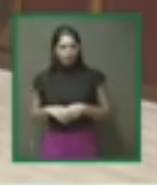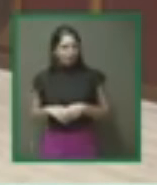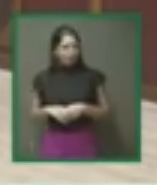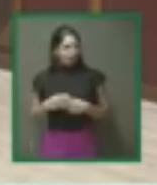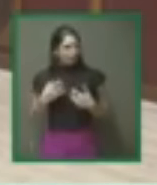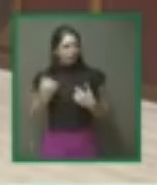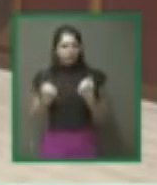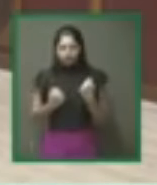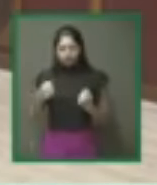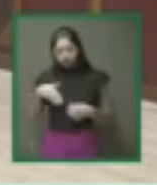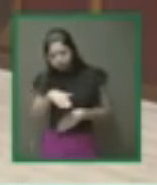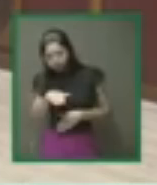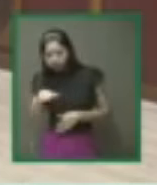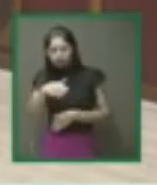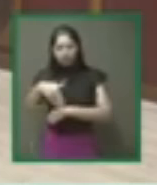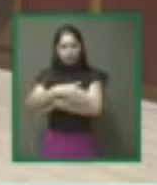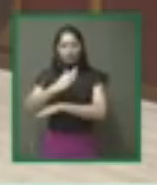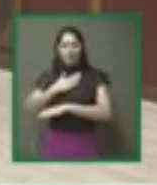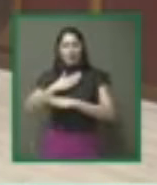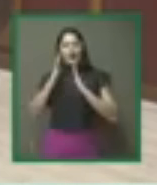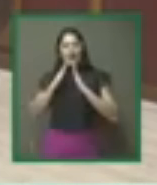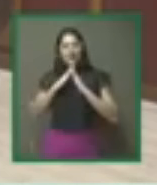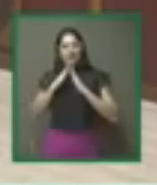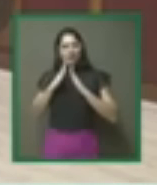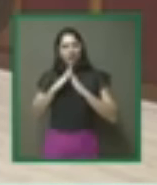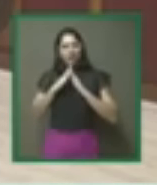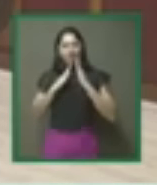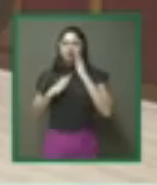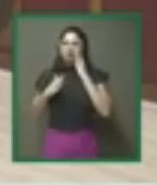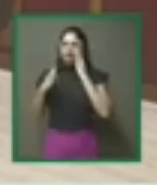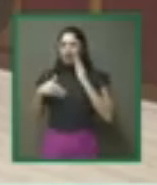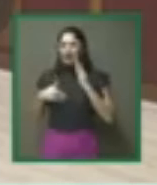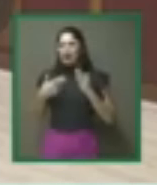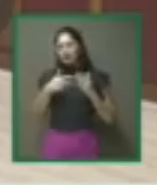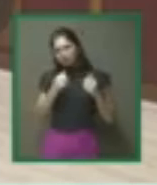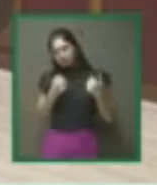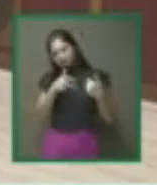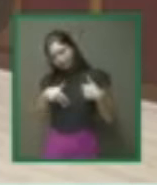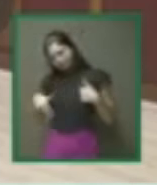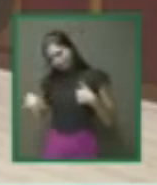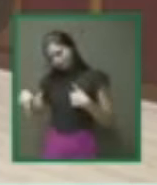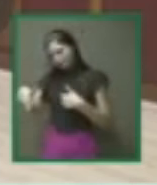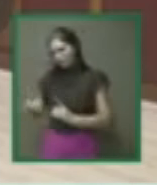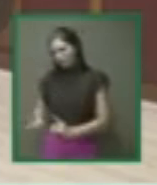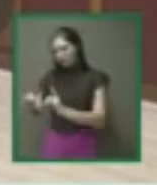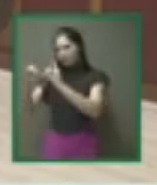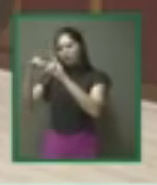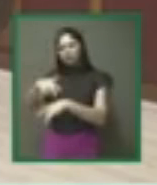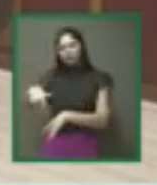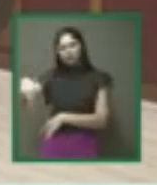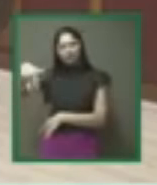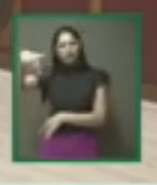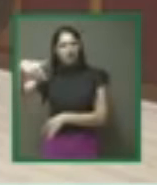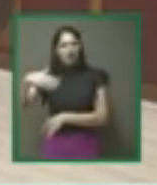no meu apartamento na 1ª de maio, e aí ele foi, entrou no apartamento. E aí foi quando ele subtraiu um